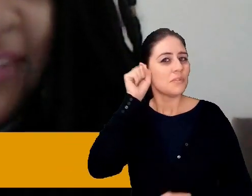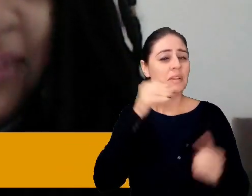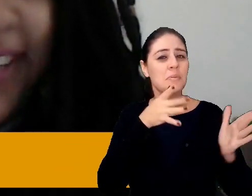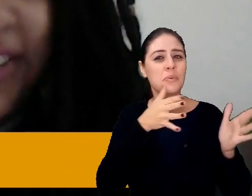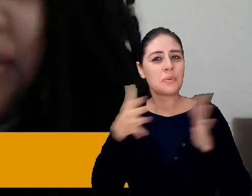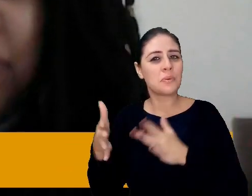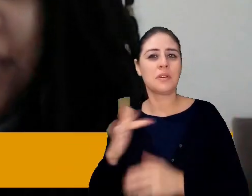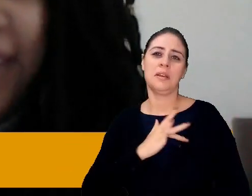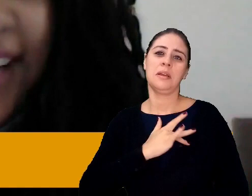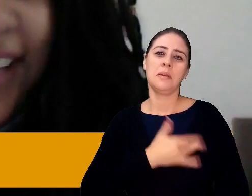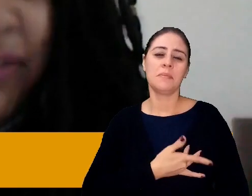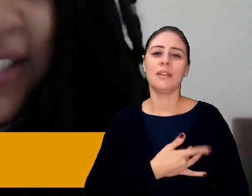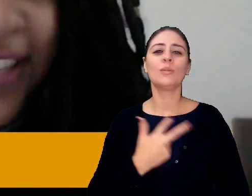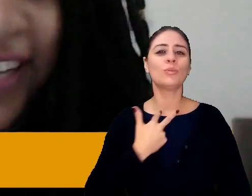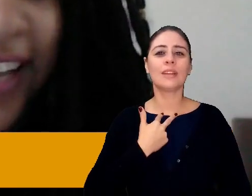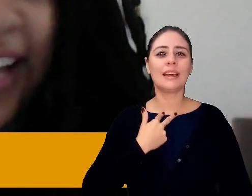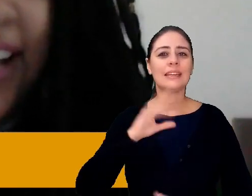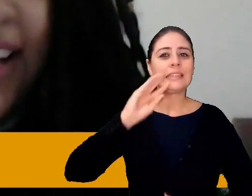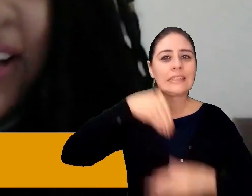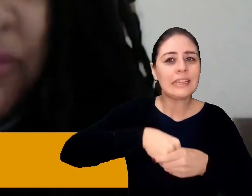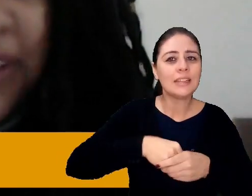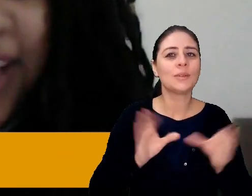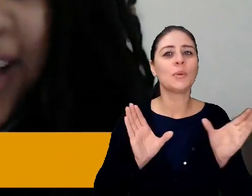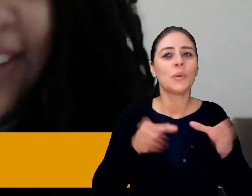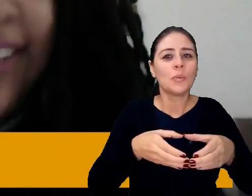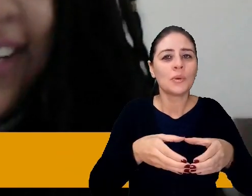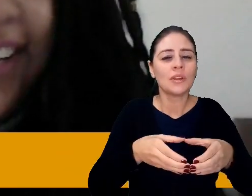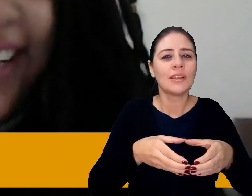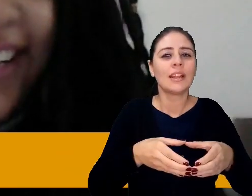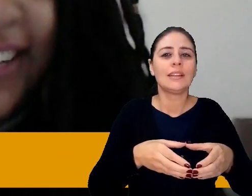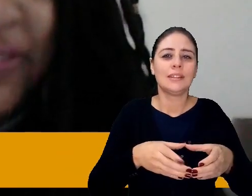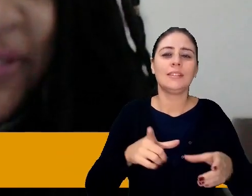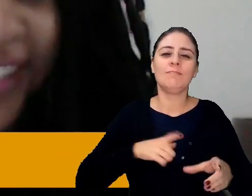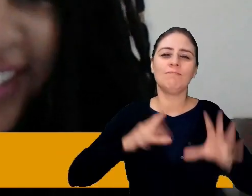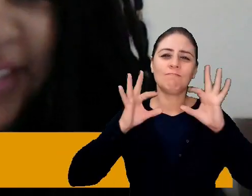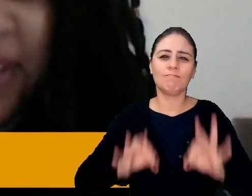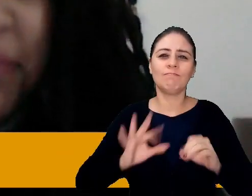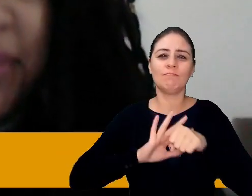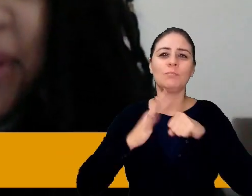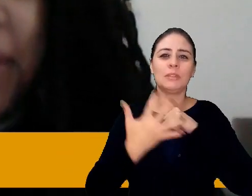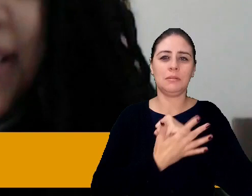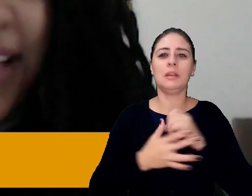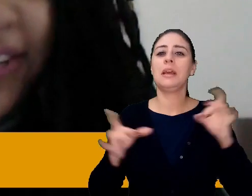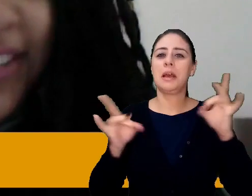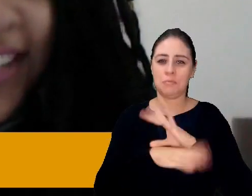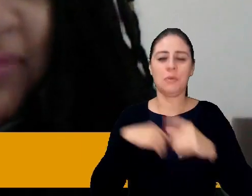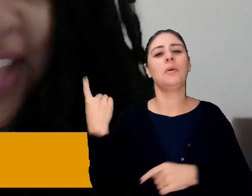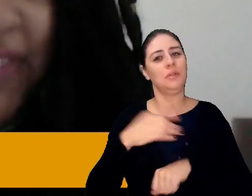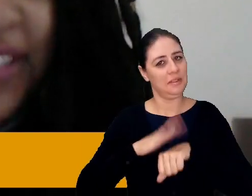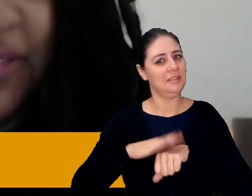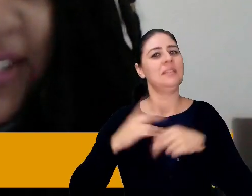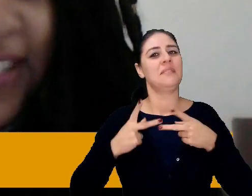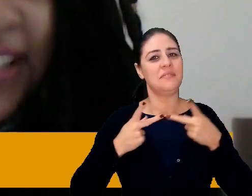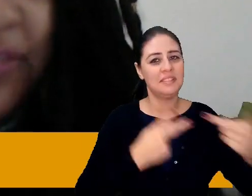ouvir, né? Pena que a gente não pode estar aí, conhecer a comunidade. Com certeza, quando a pandemia passar, né, nós estaremos